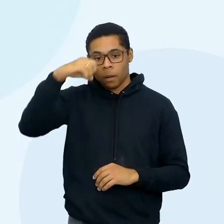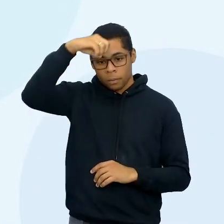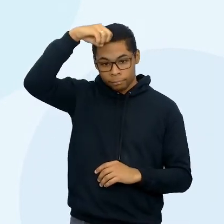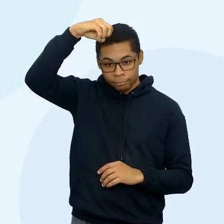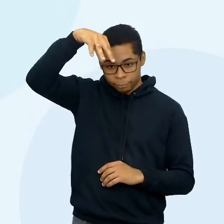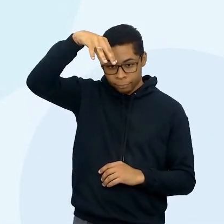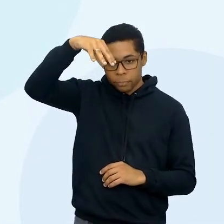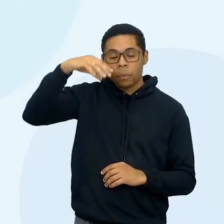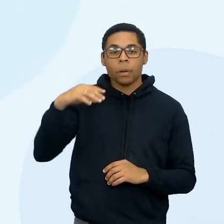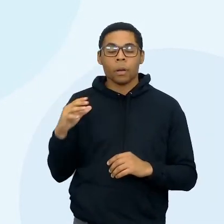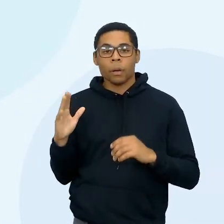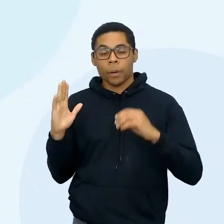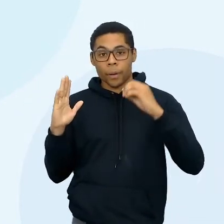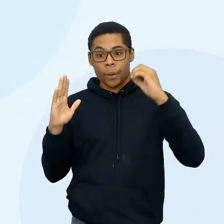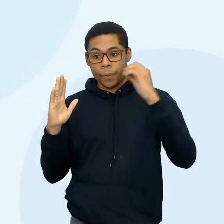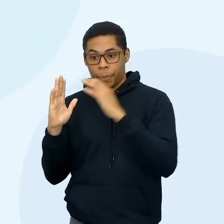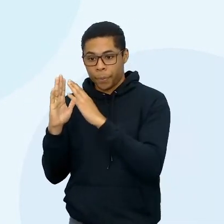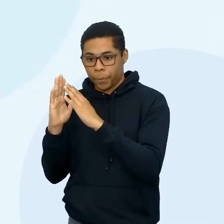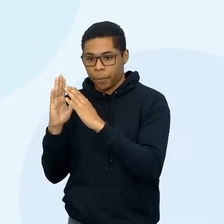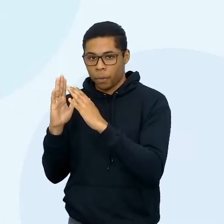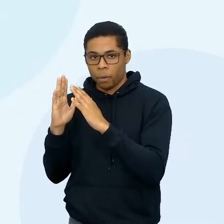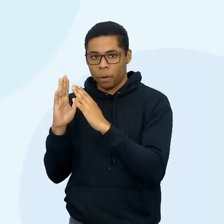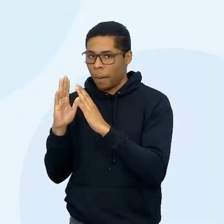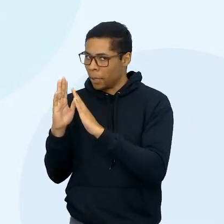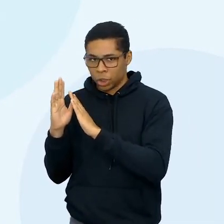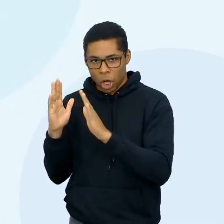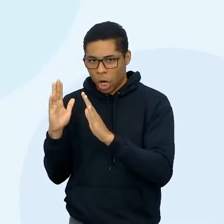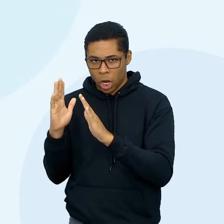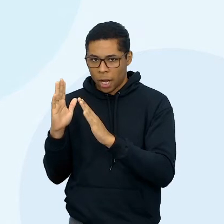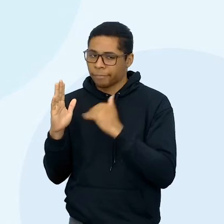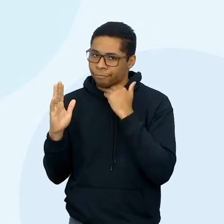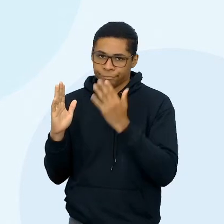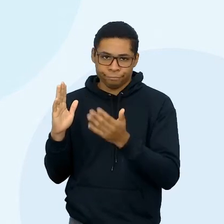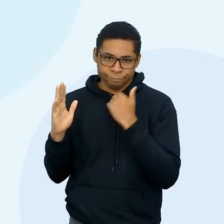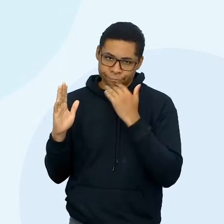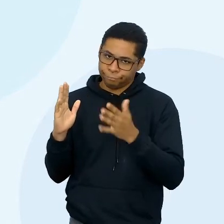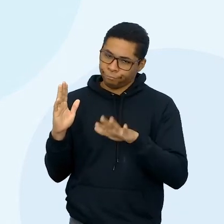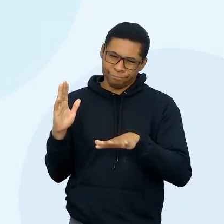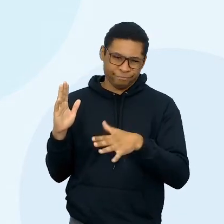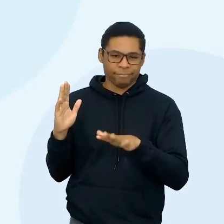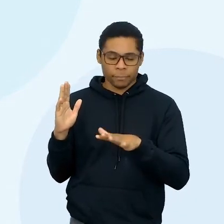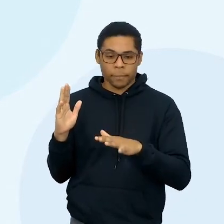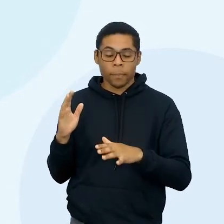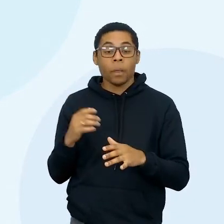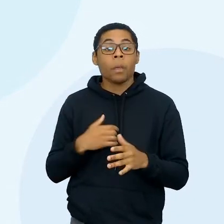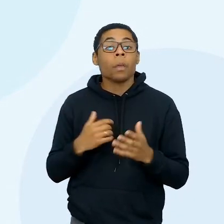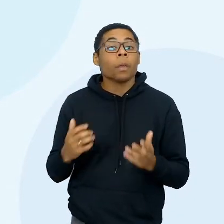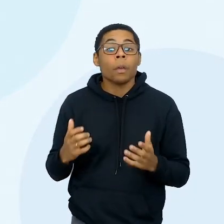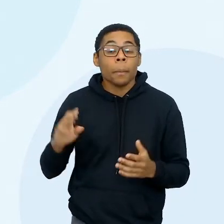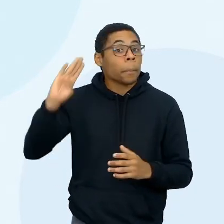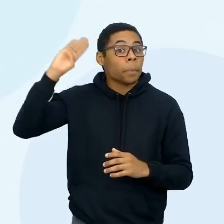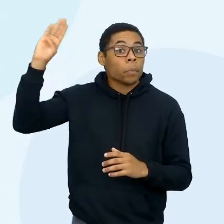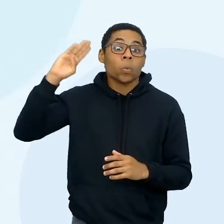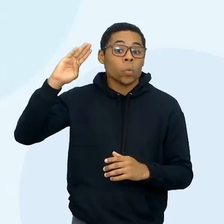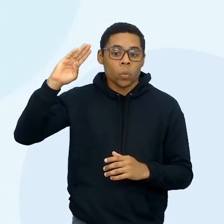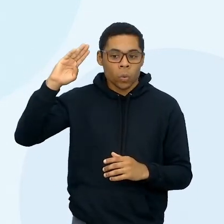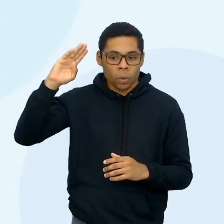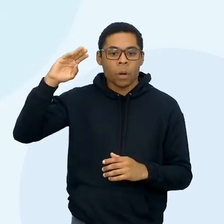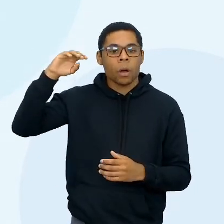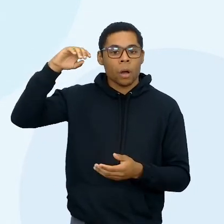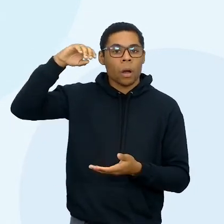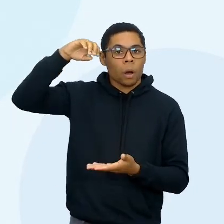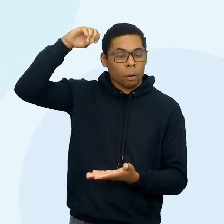de luz aqui ficar na parede, não vai adiantar nada para mim. Vai adiantar mais ou menos, né? O que eu quero é que sofra também